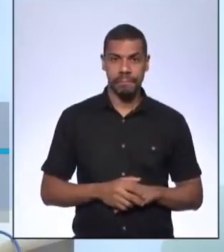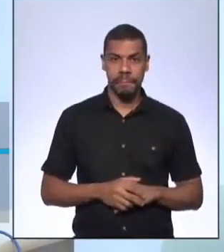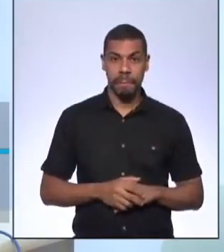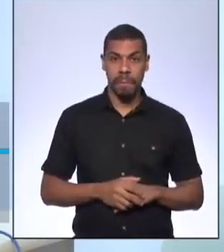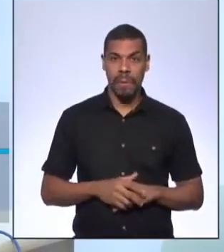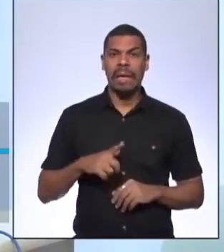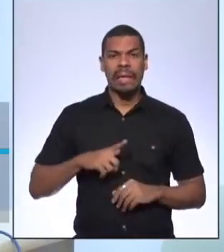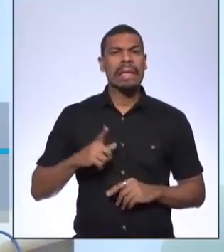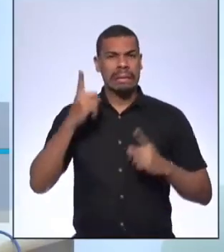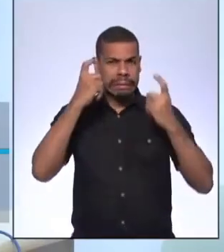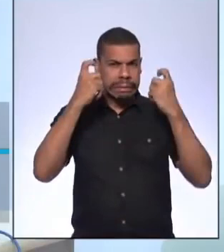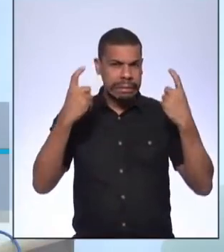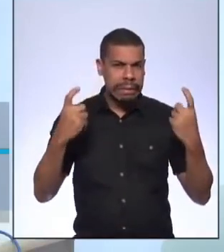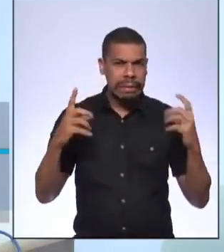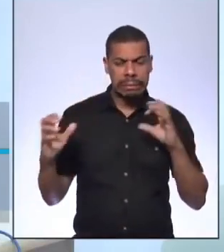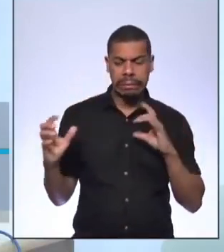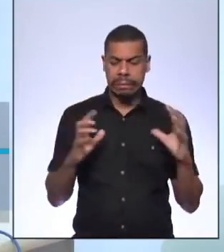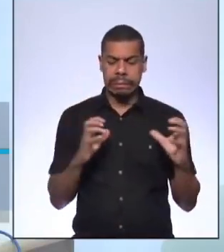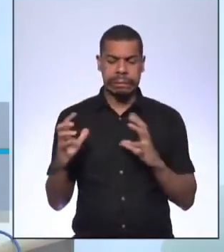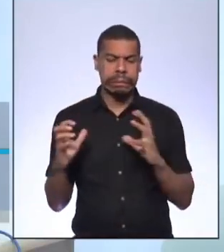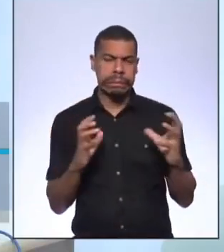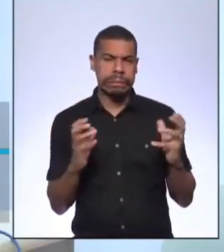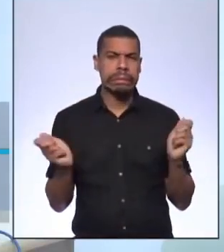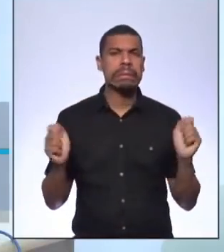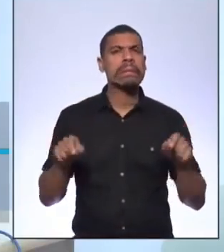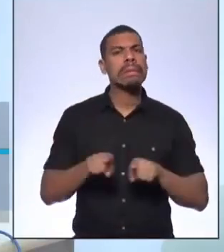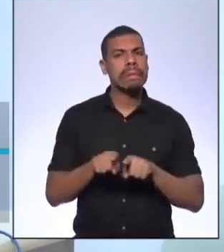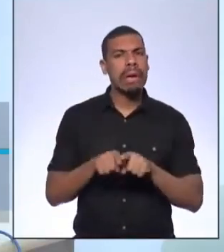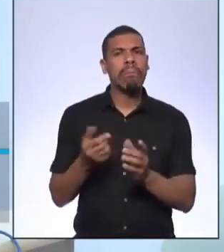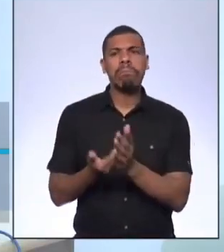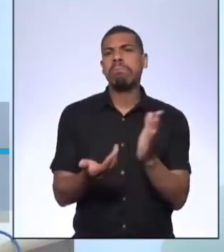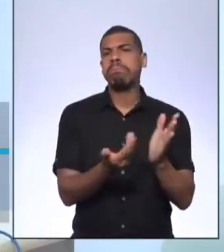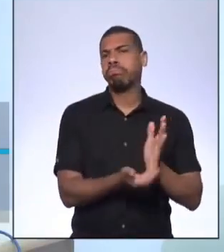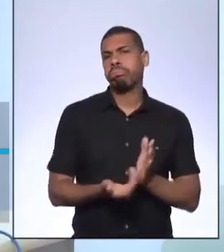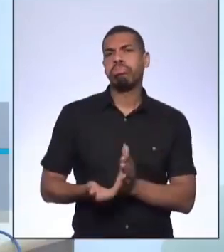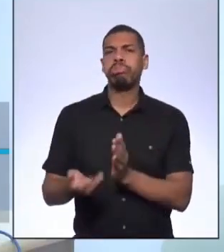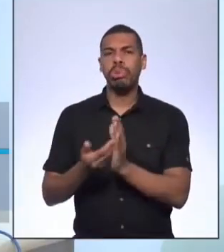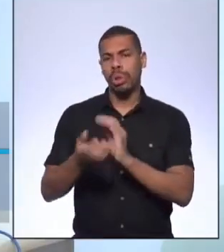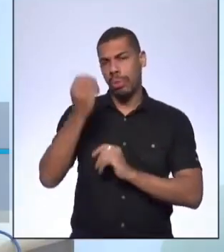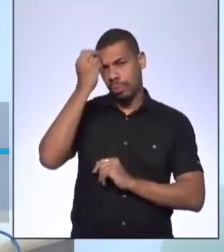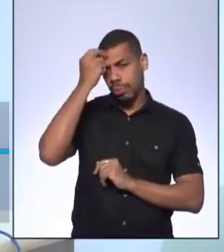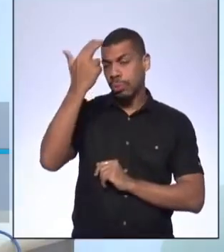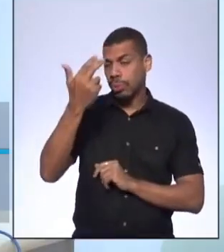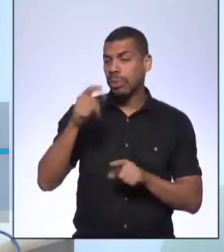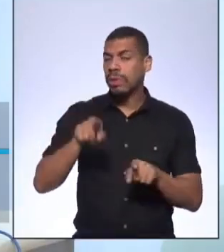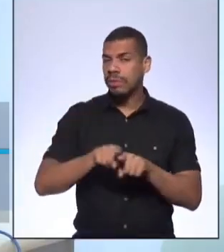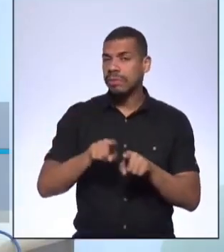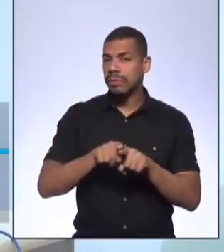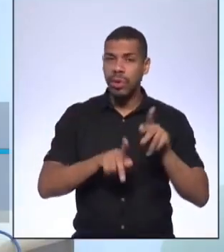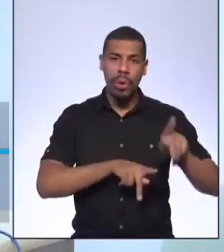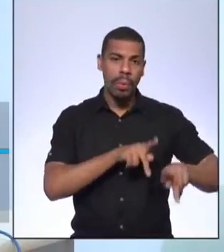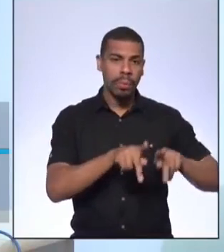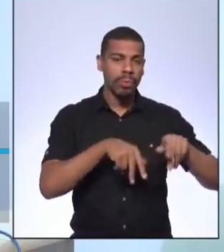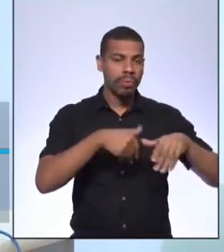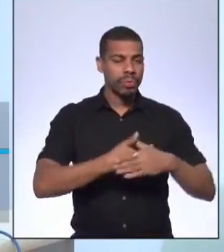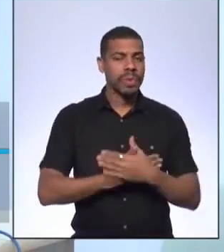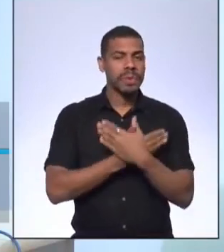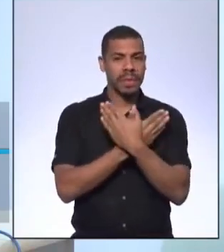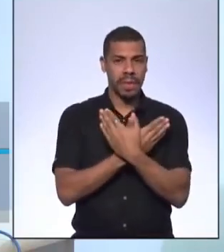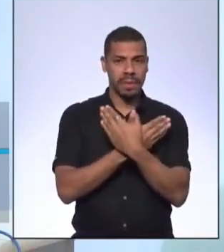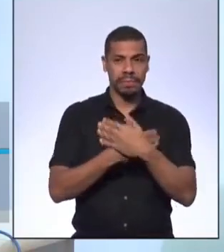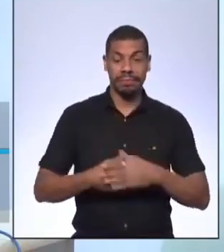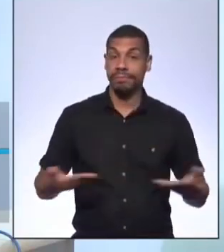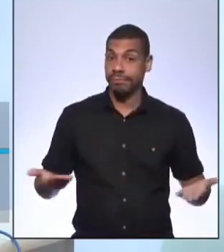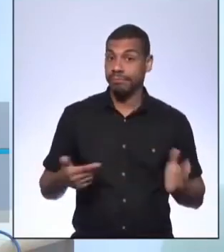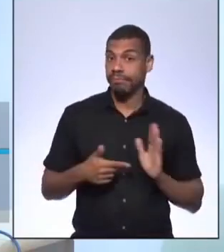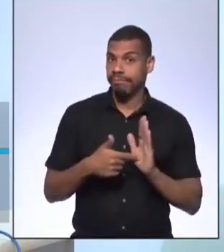bastante violento e que acarretou em prejuízos para a cultura e para o desenvolvimento do povo azteca. Então, só para a